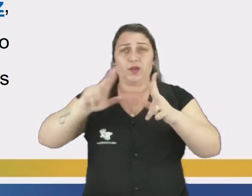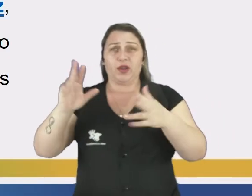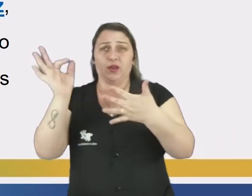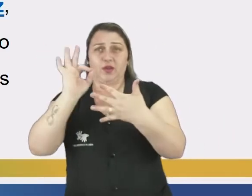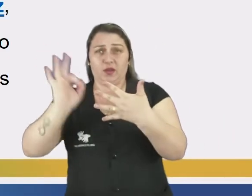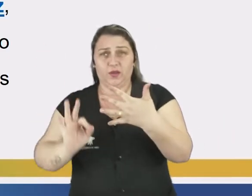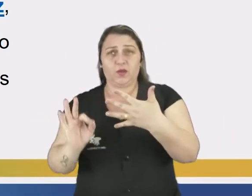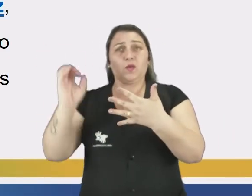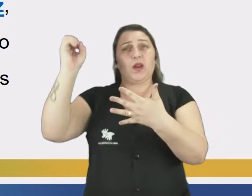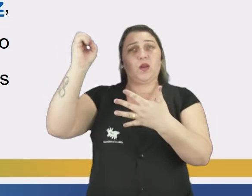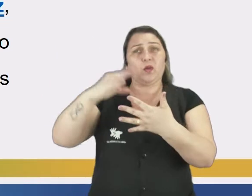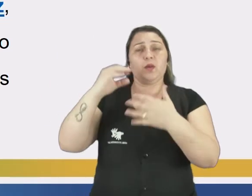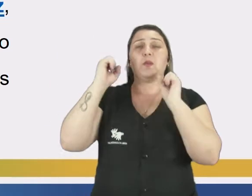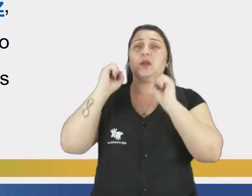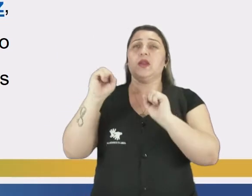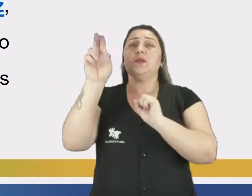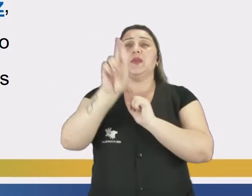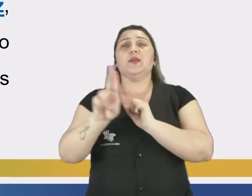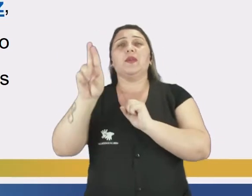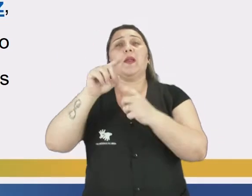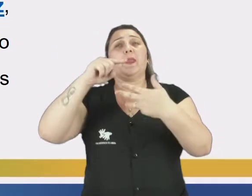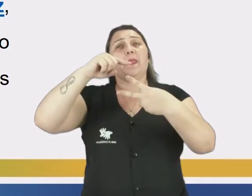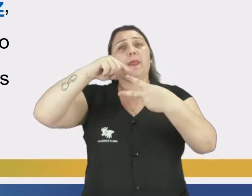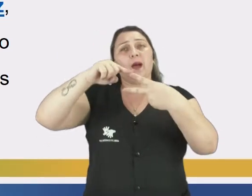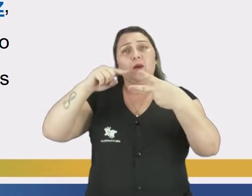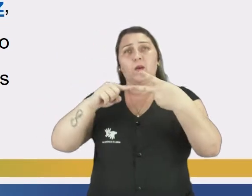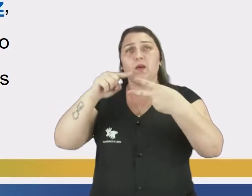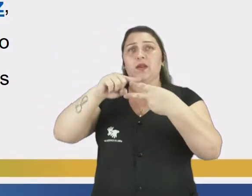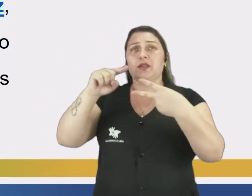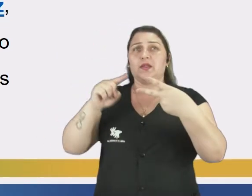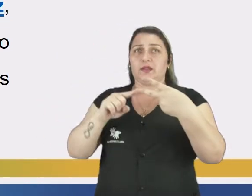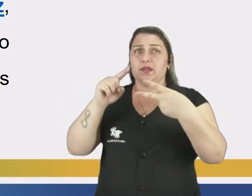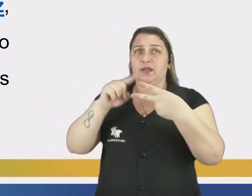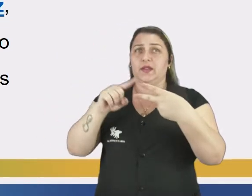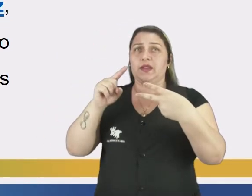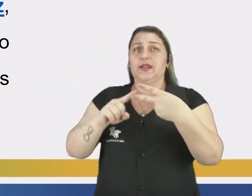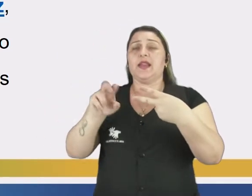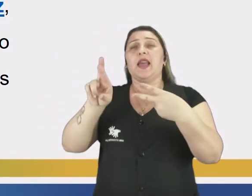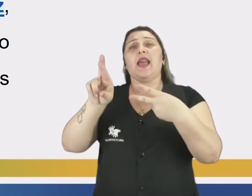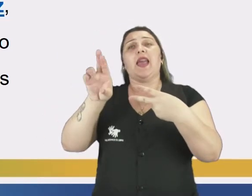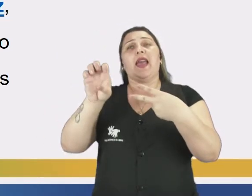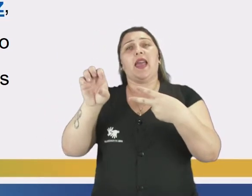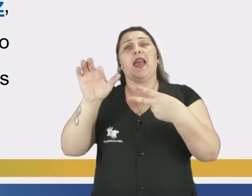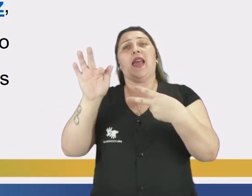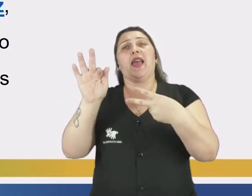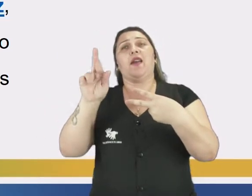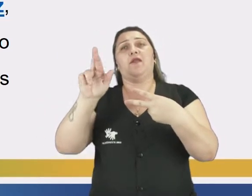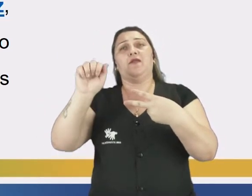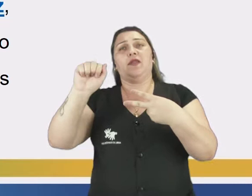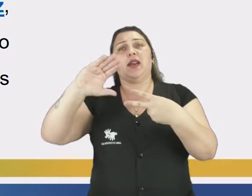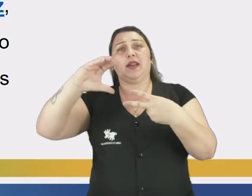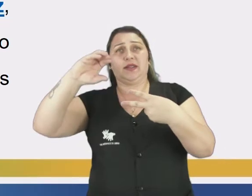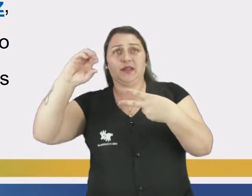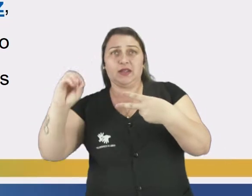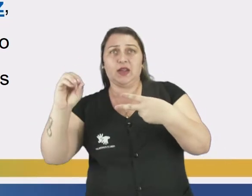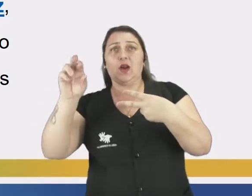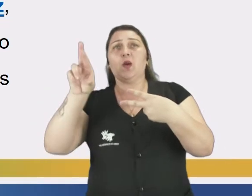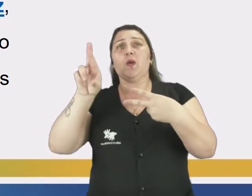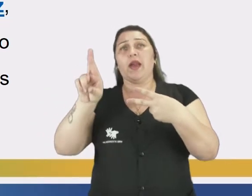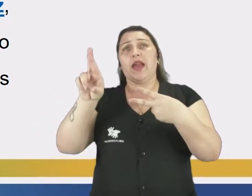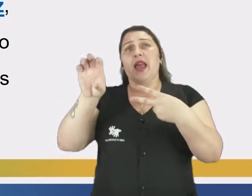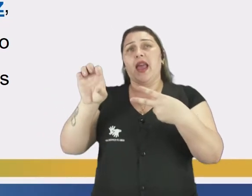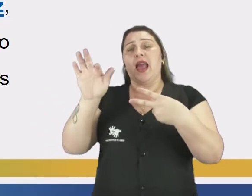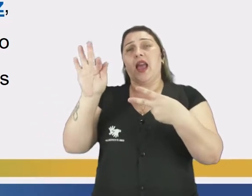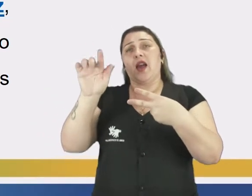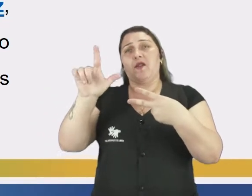relacionados com a luz, podemos dizer que tem dois aí que nós vamos trabalhar, que é chamar de refração e reflexão difusa da luz. São os grandes responsáveis